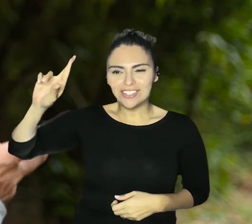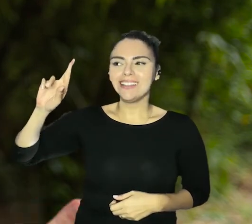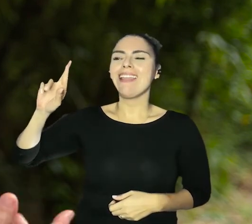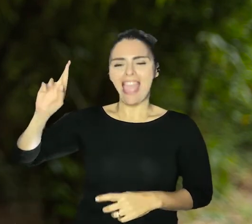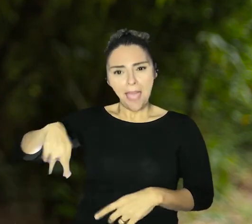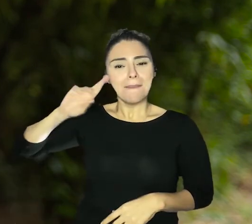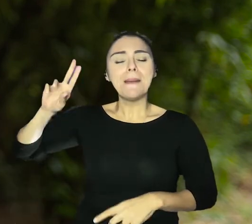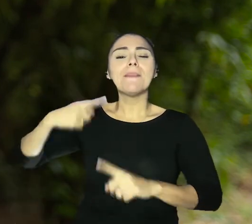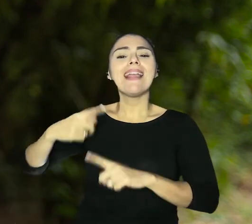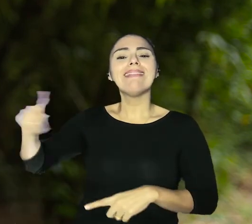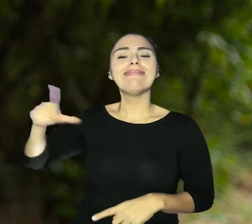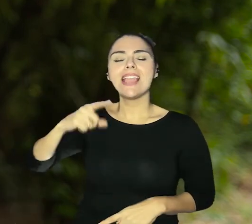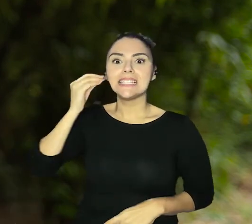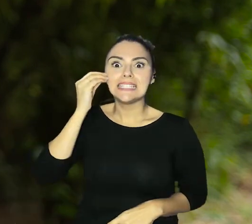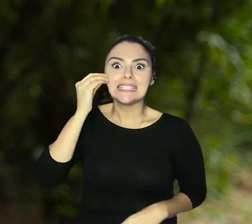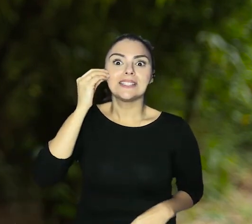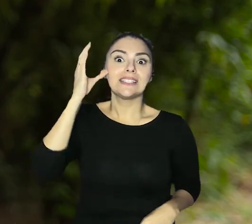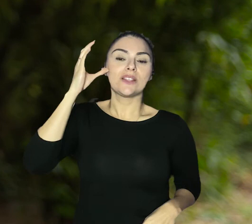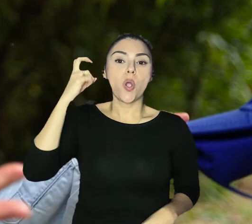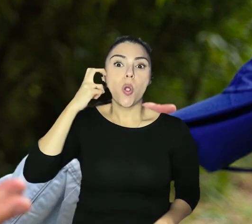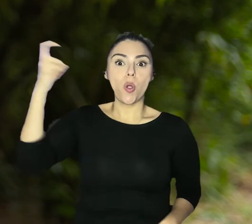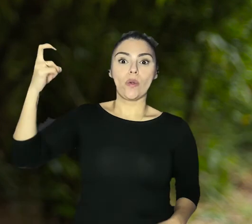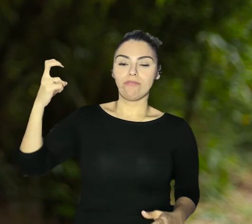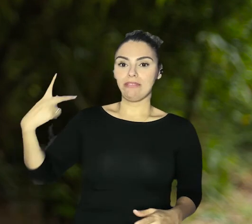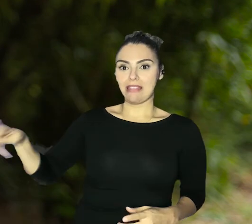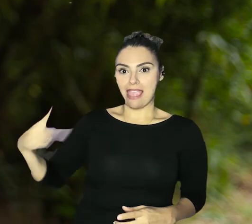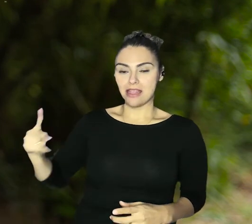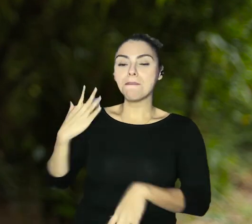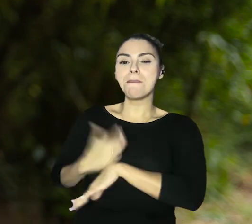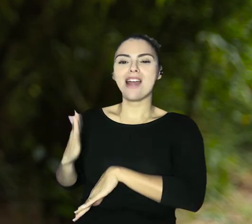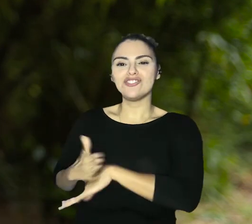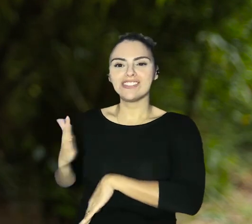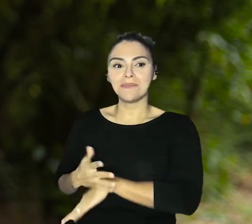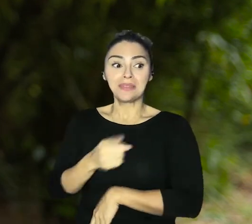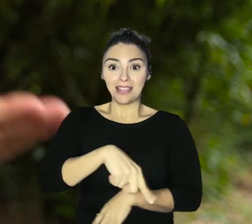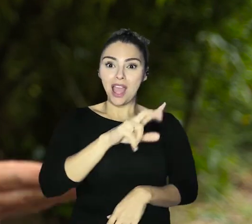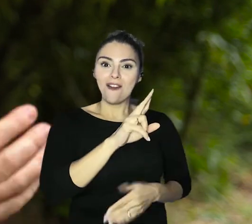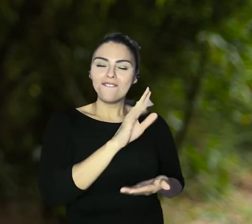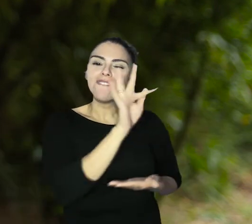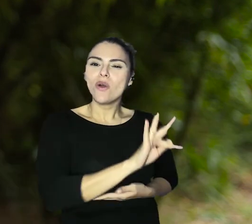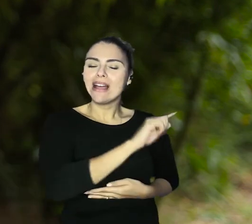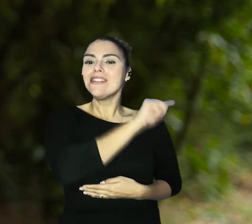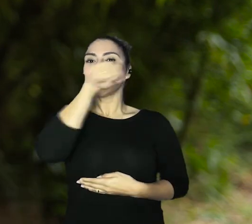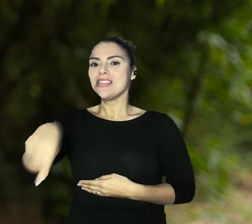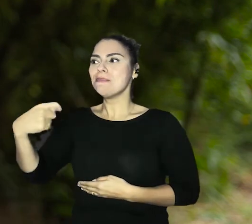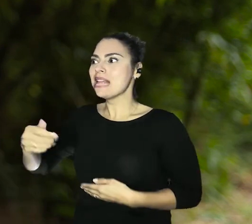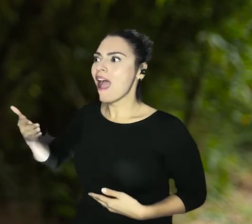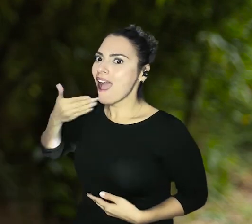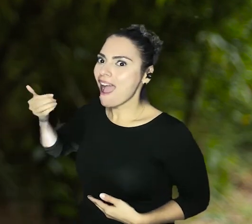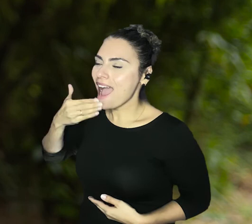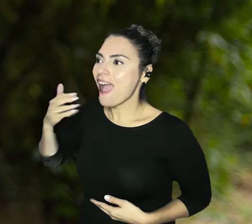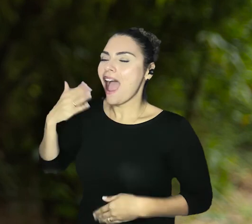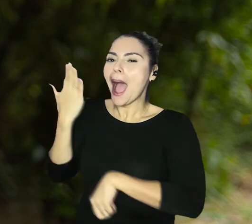sabedoria prática extraordinária. Ele conhece o que os meninos da faculdade precisavam vir aqui na